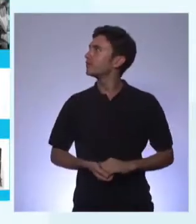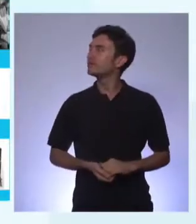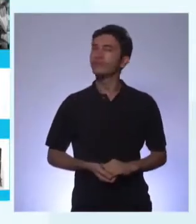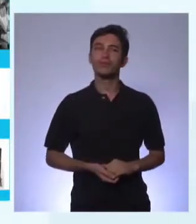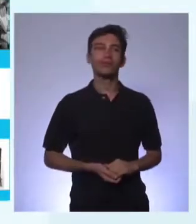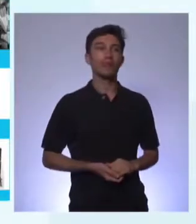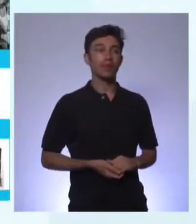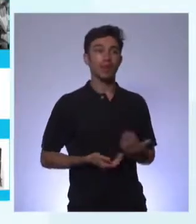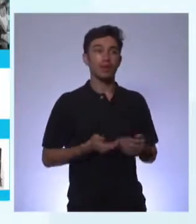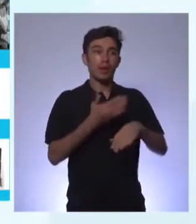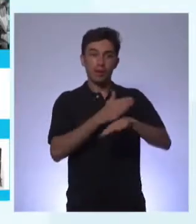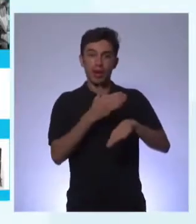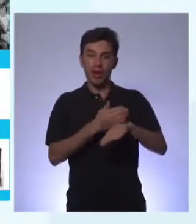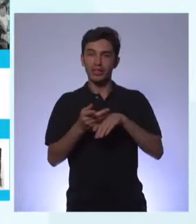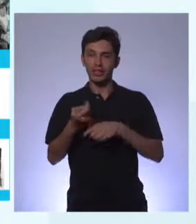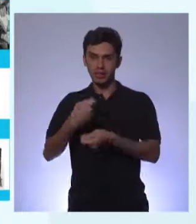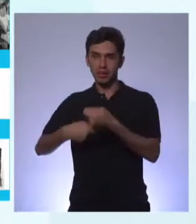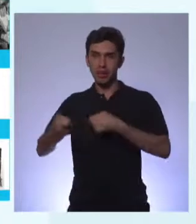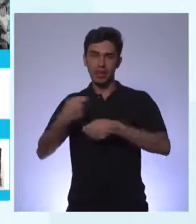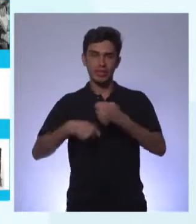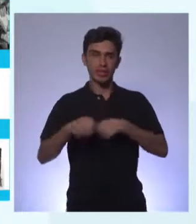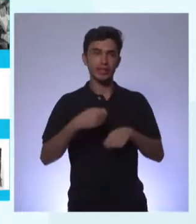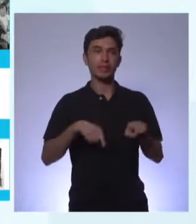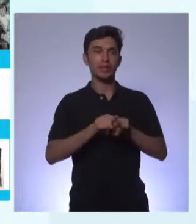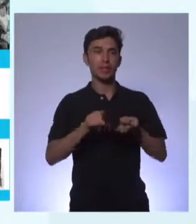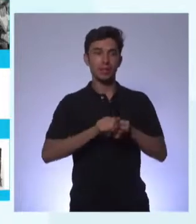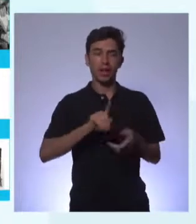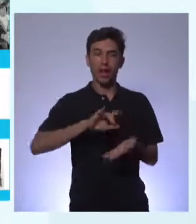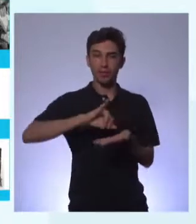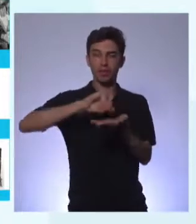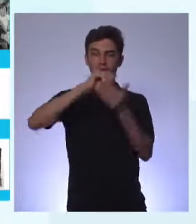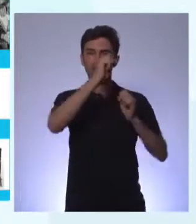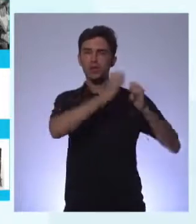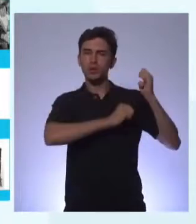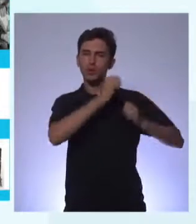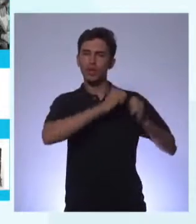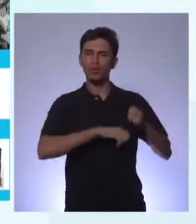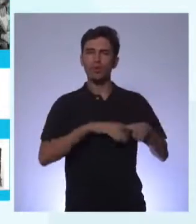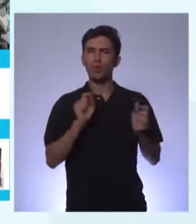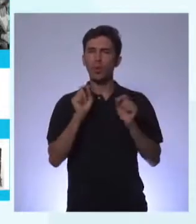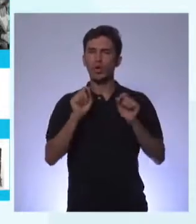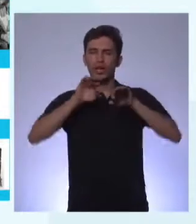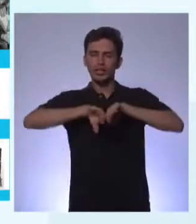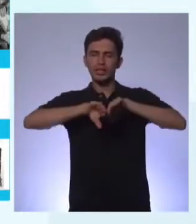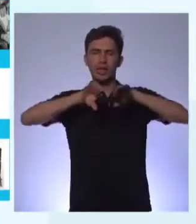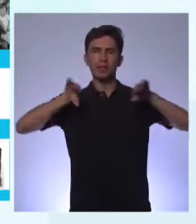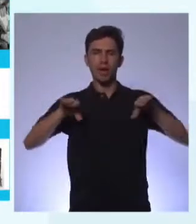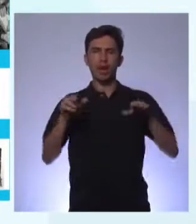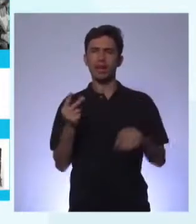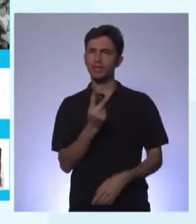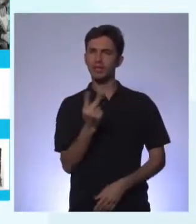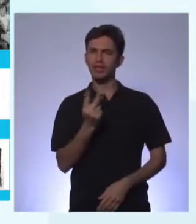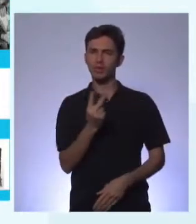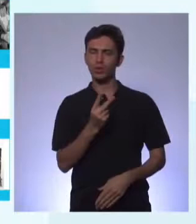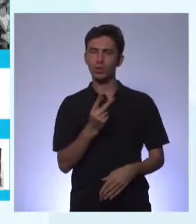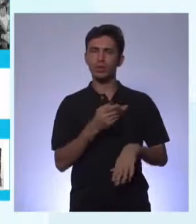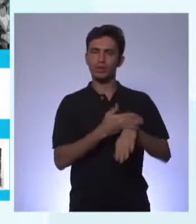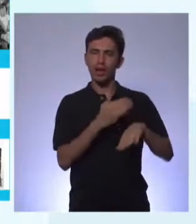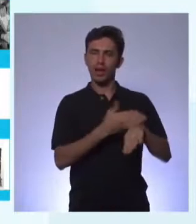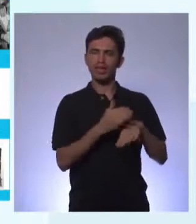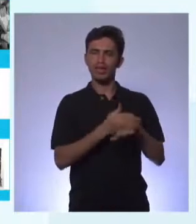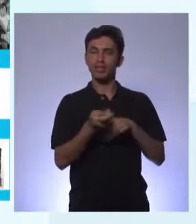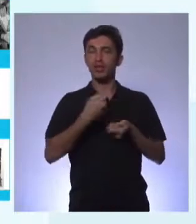Práticas mercantilistas, capitalismo industrial. O que separa essas duas práticas econômicas,